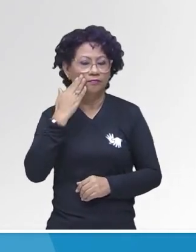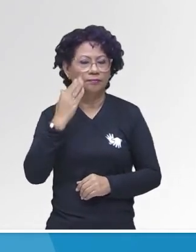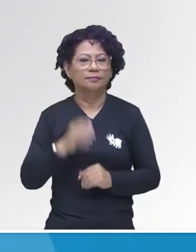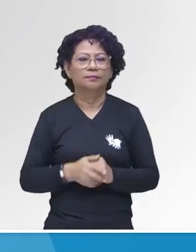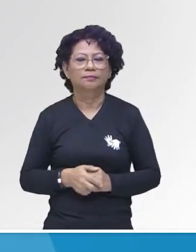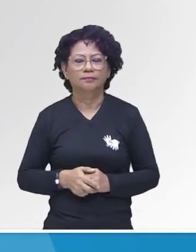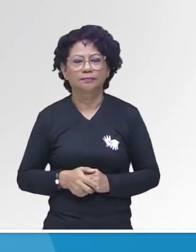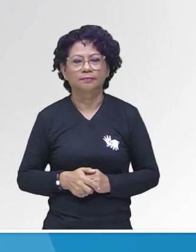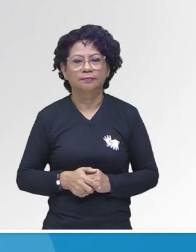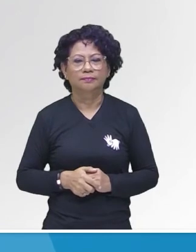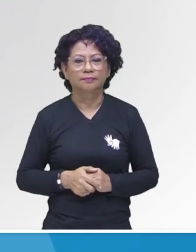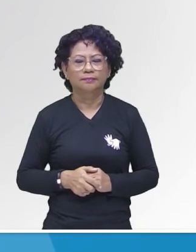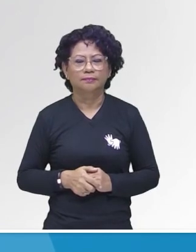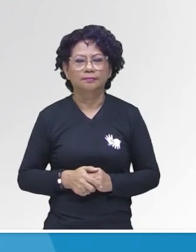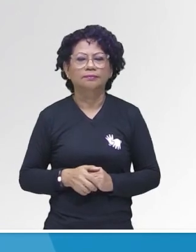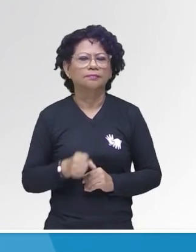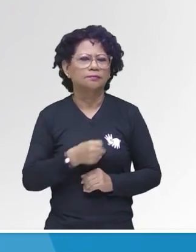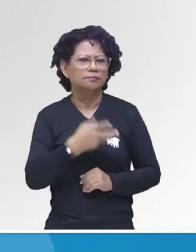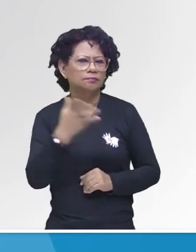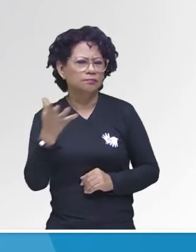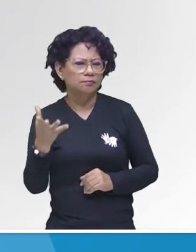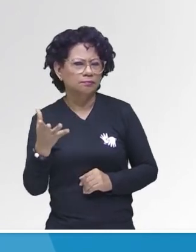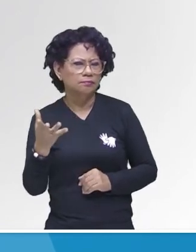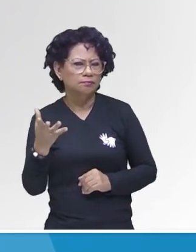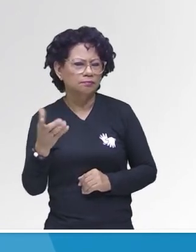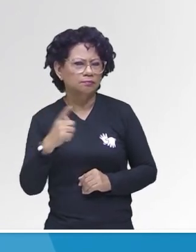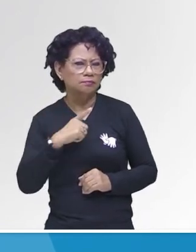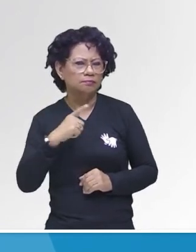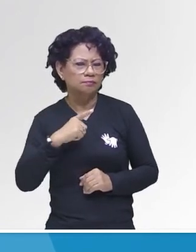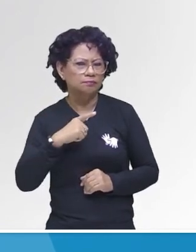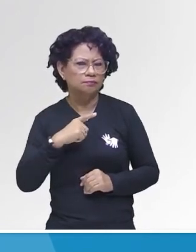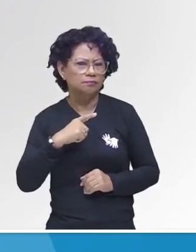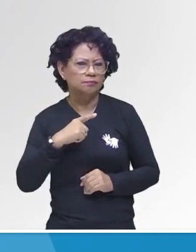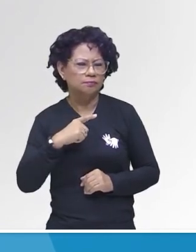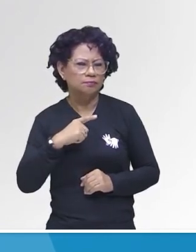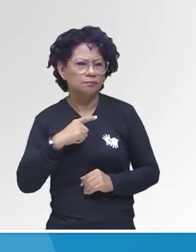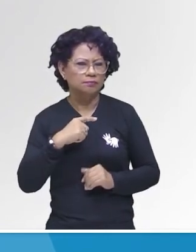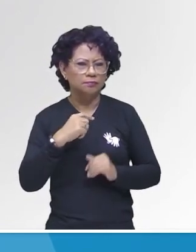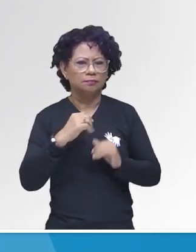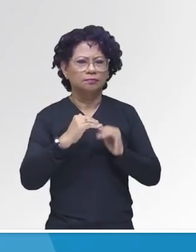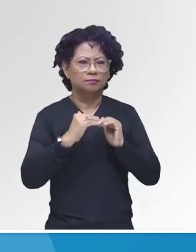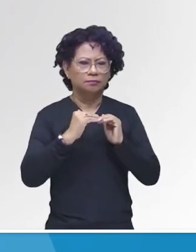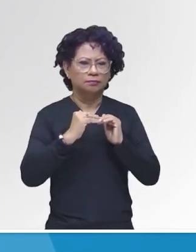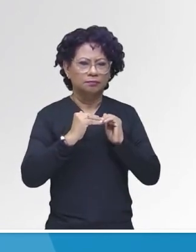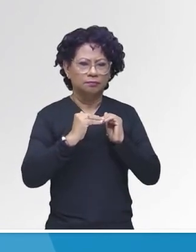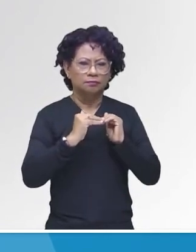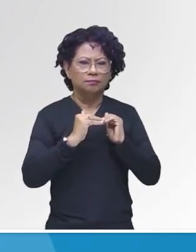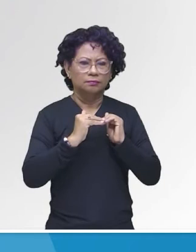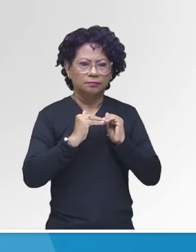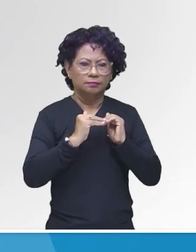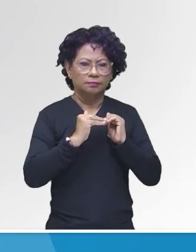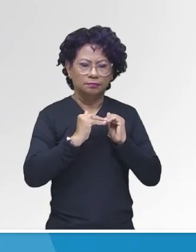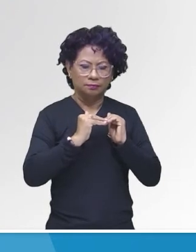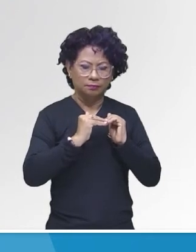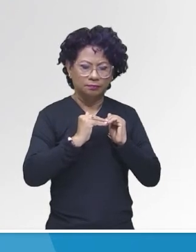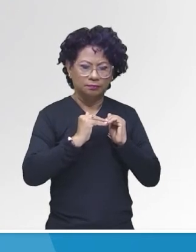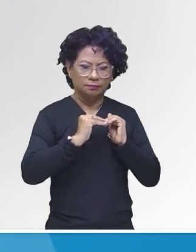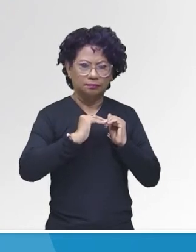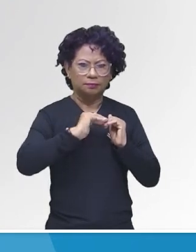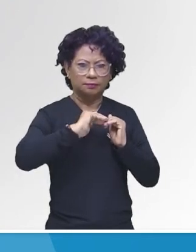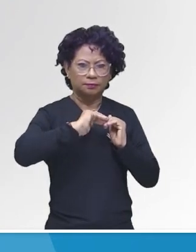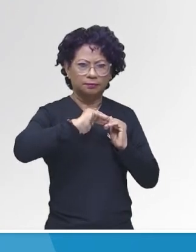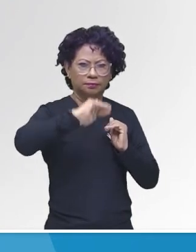cada vértice em quantos planos eles são contidos. Vamos voltar na nossa imagem da pirâmide aí? Então, olha só, vamos analisar